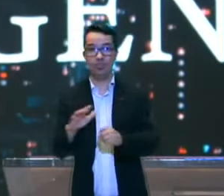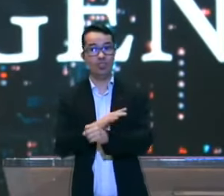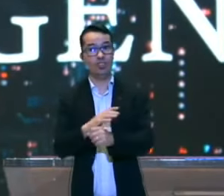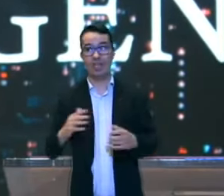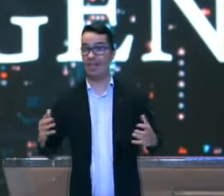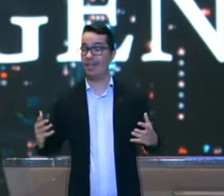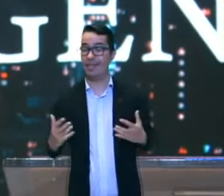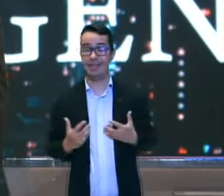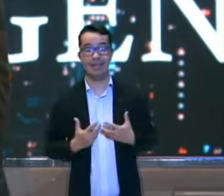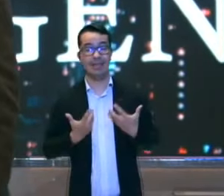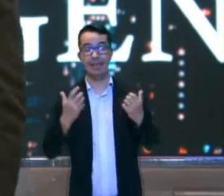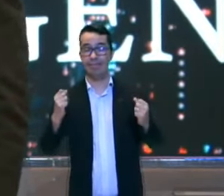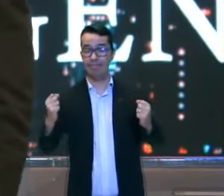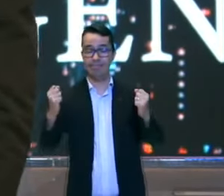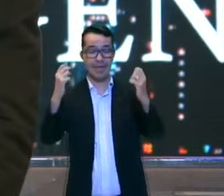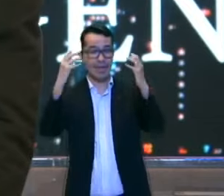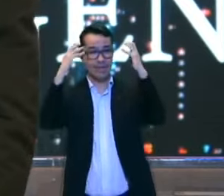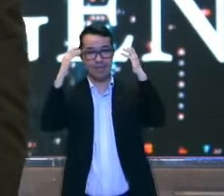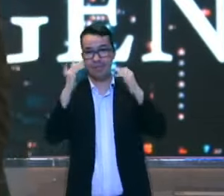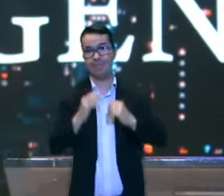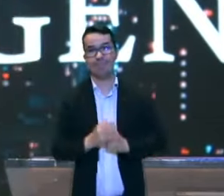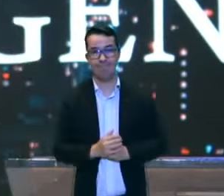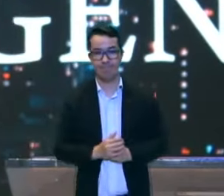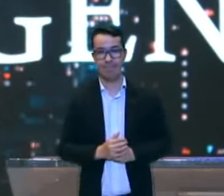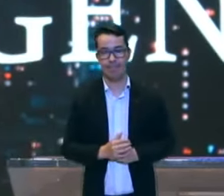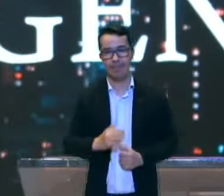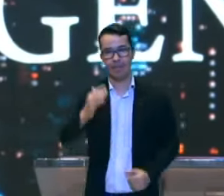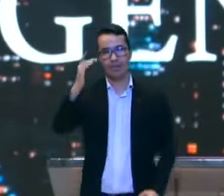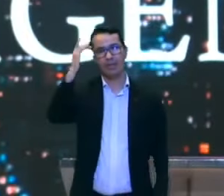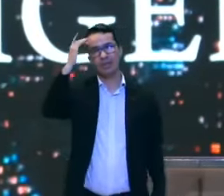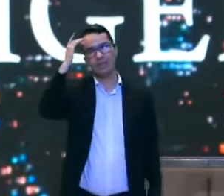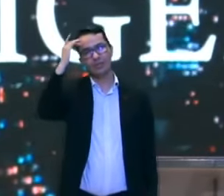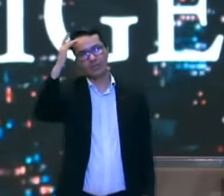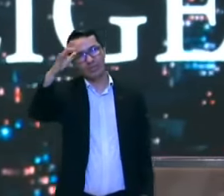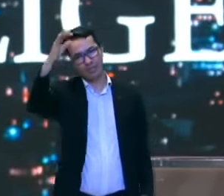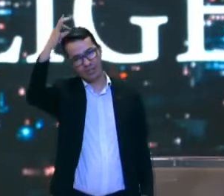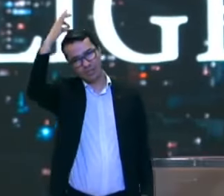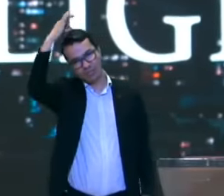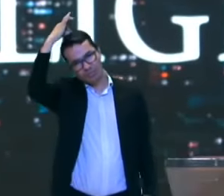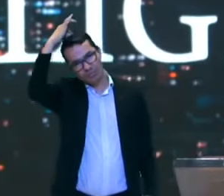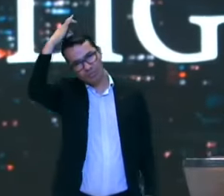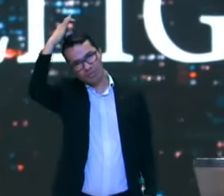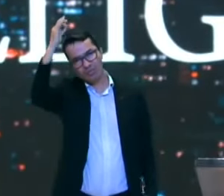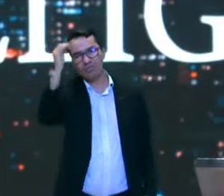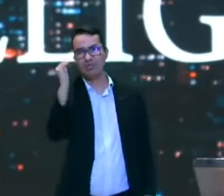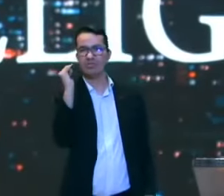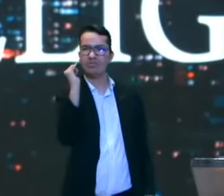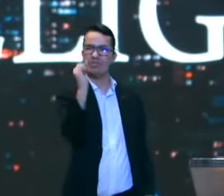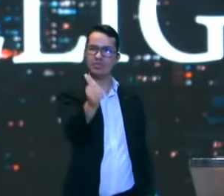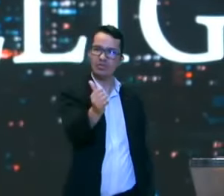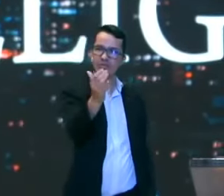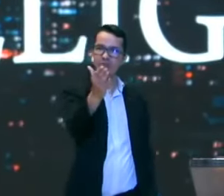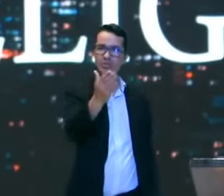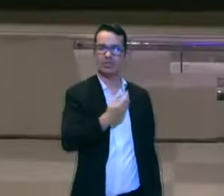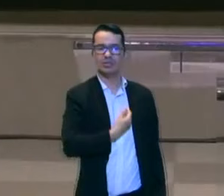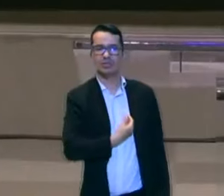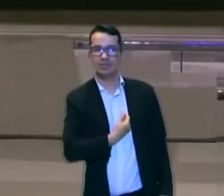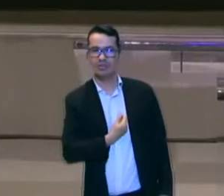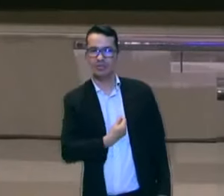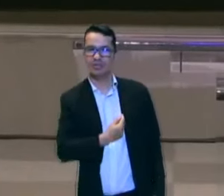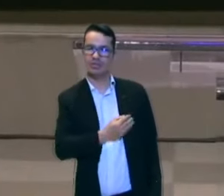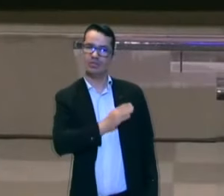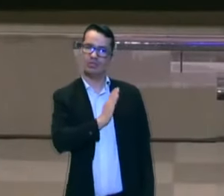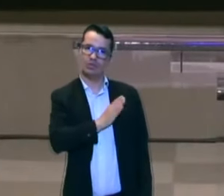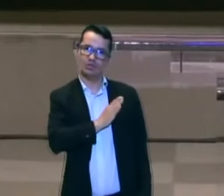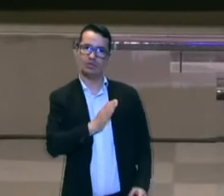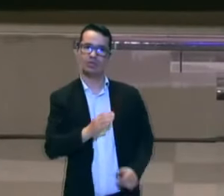Eu não sei o que o Espírito Santo falou para você. Talvez hoje eu pregando você viu uma vara com